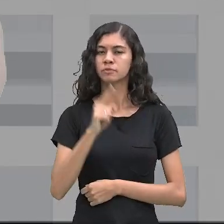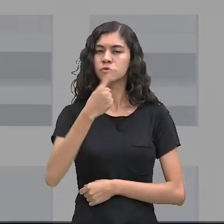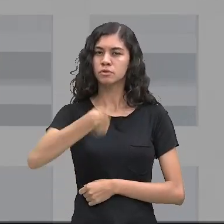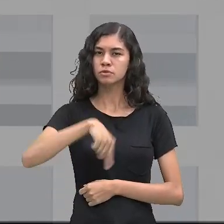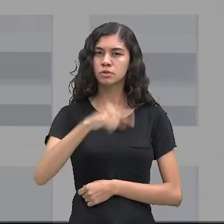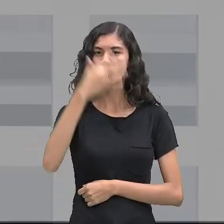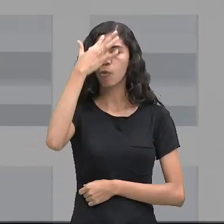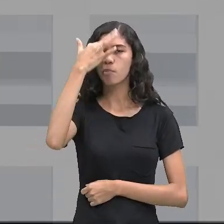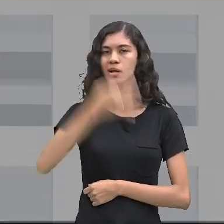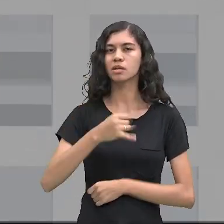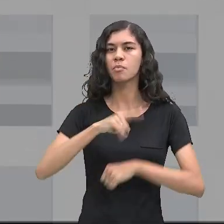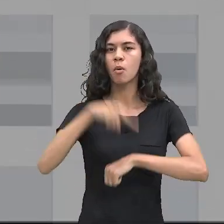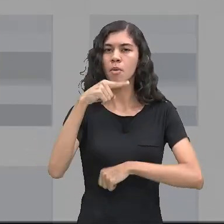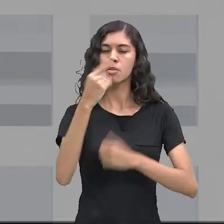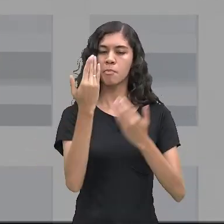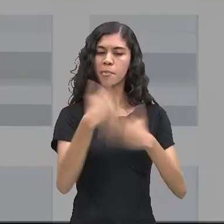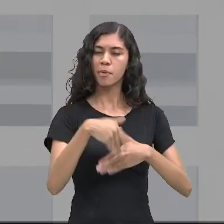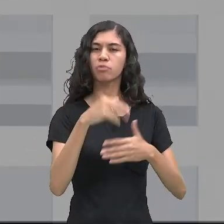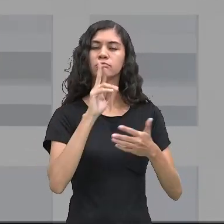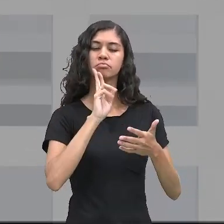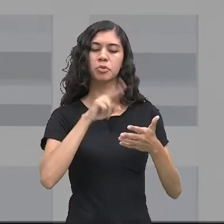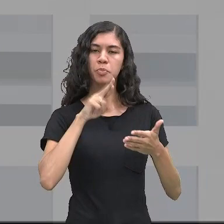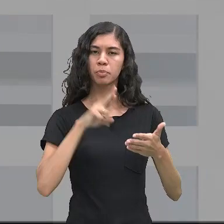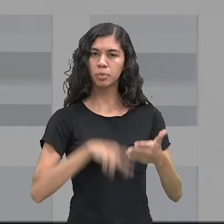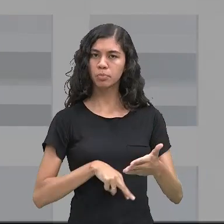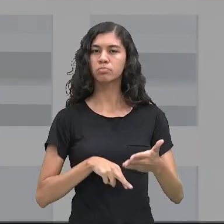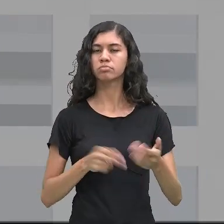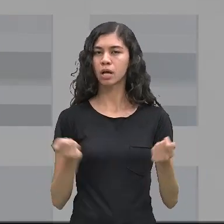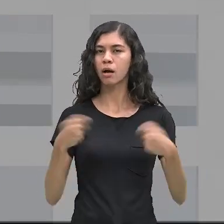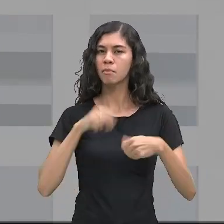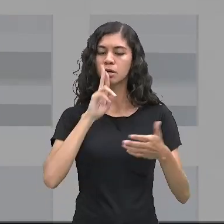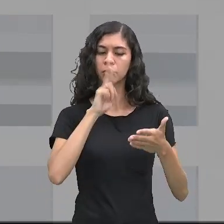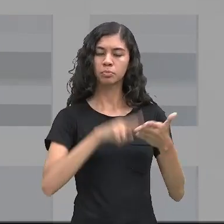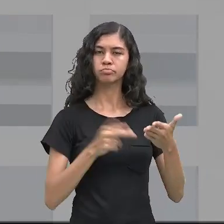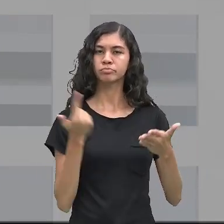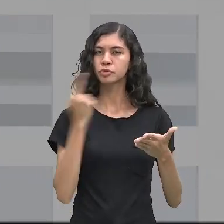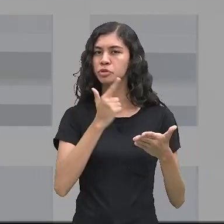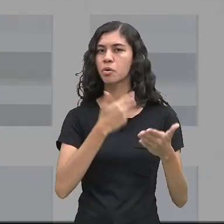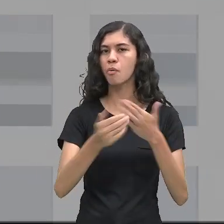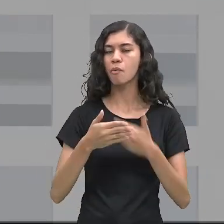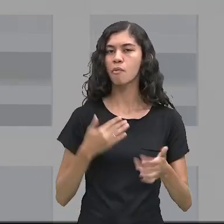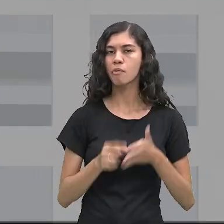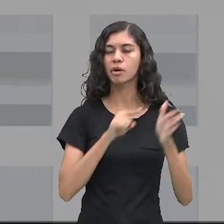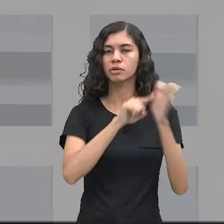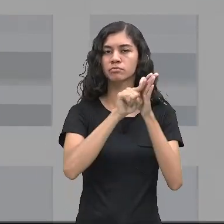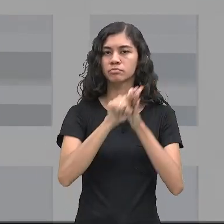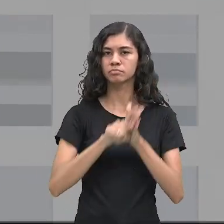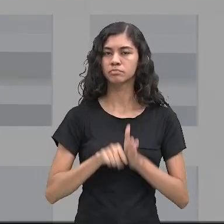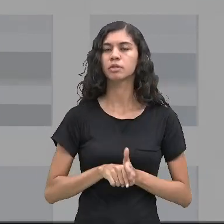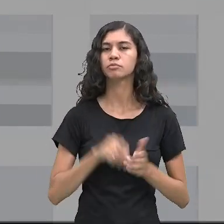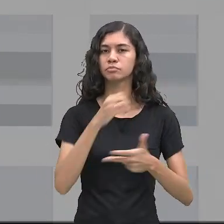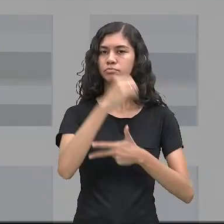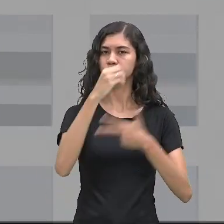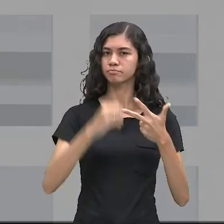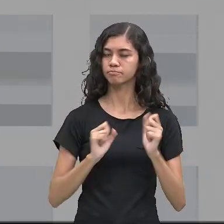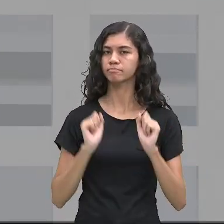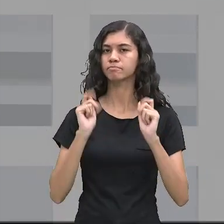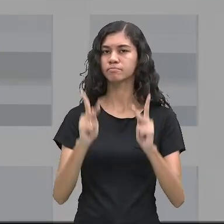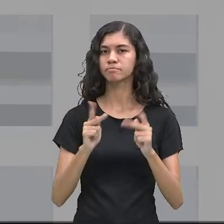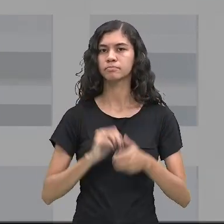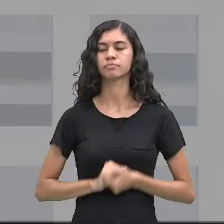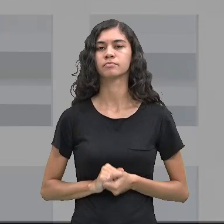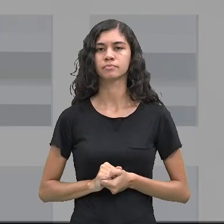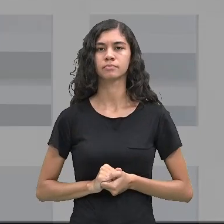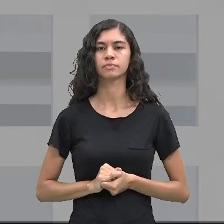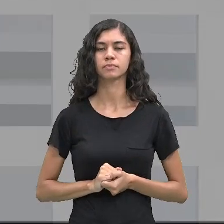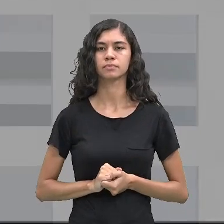compreender aí na plenitude e vai conseguir responder, vai ser capaz de responder qualquer questão do Enem. Tá certo, pessoal?